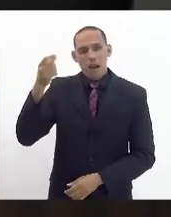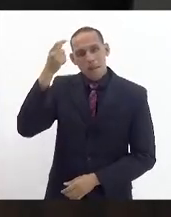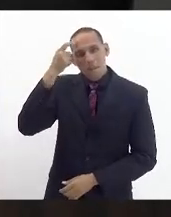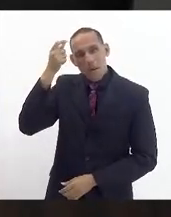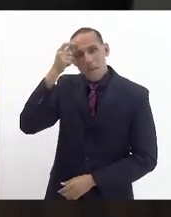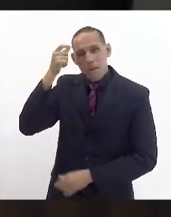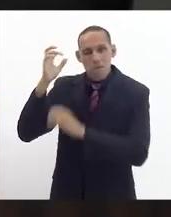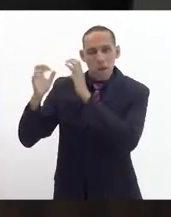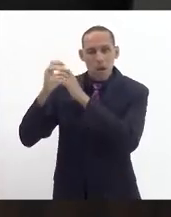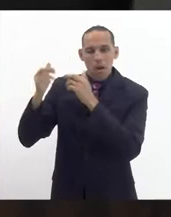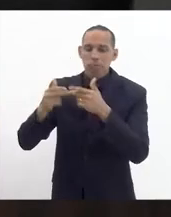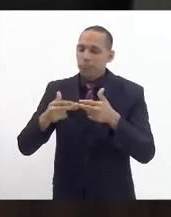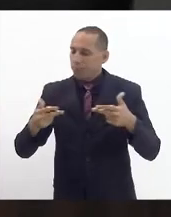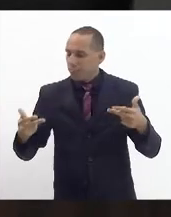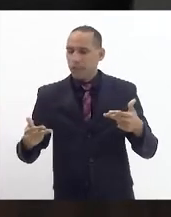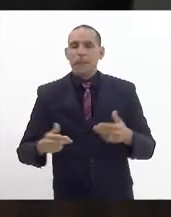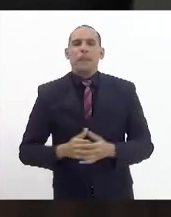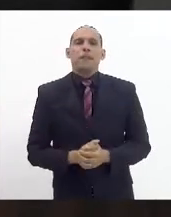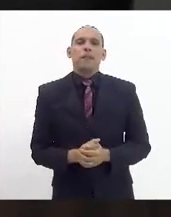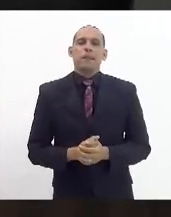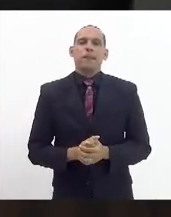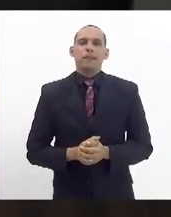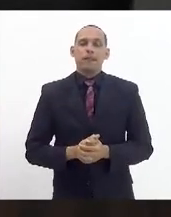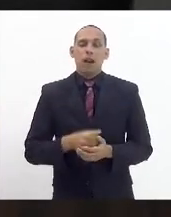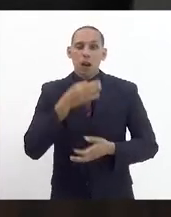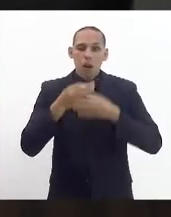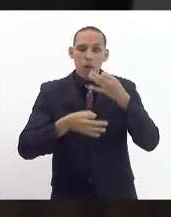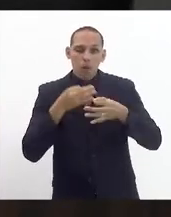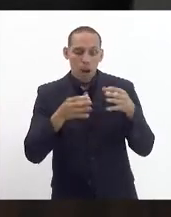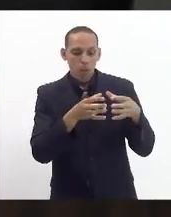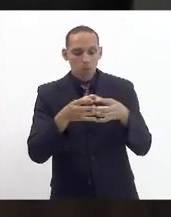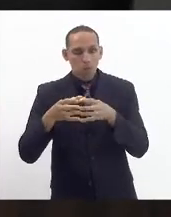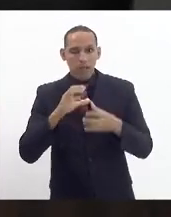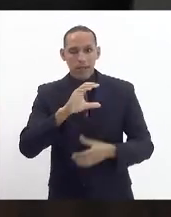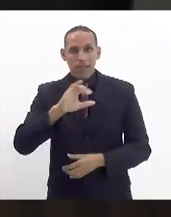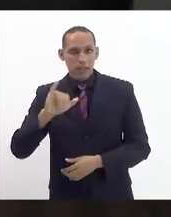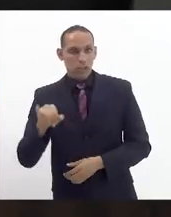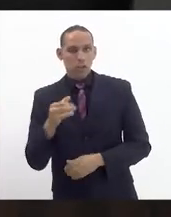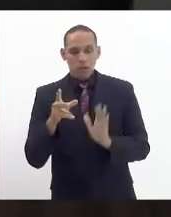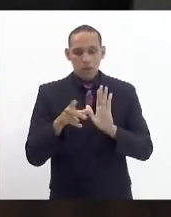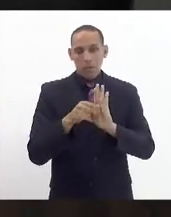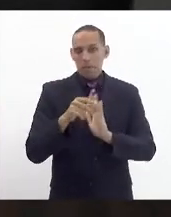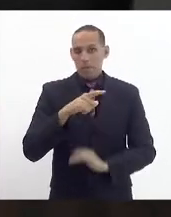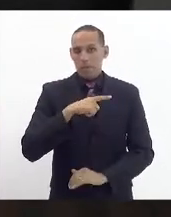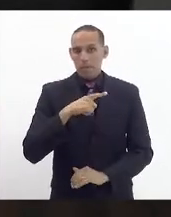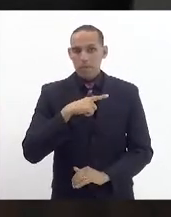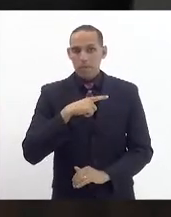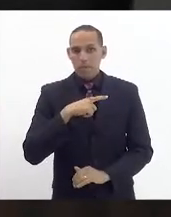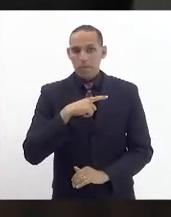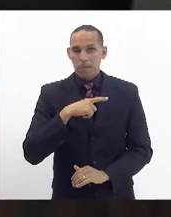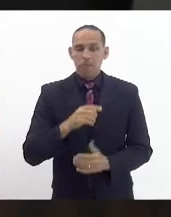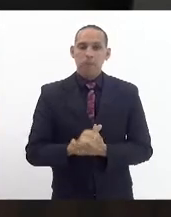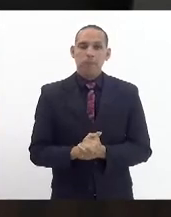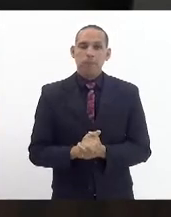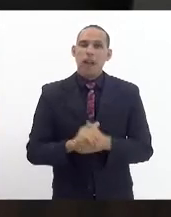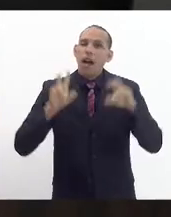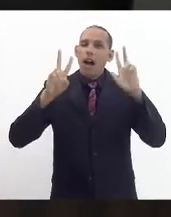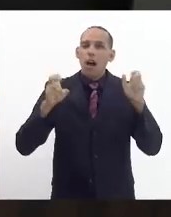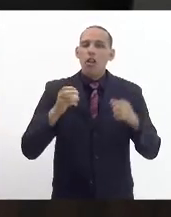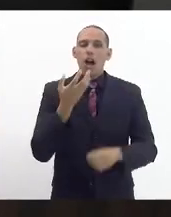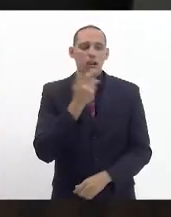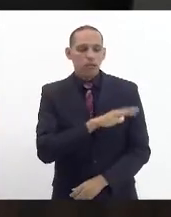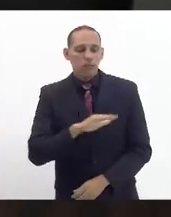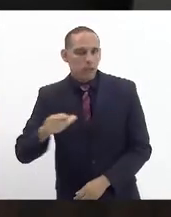sensorial. Pareceres da Comissão de Constituição e Justiça pela constitucionalidade com emendas. De assuntos da criança, adolescente e do